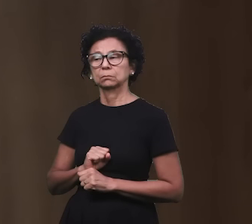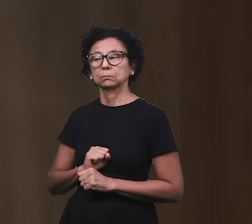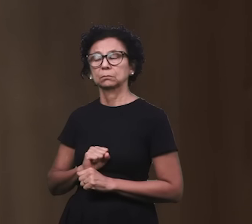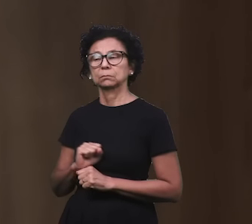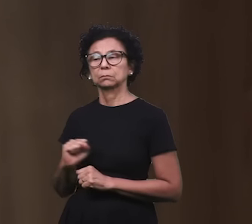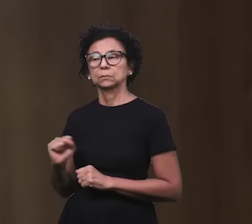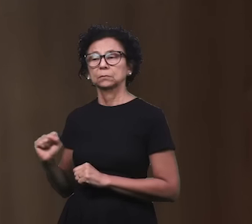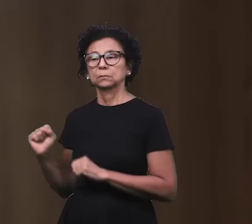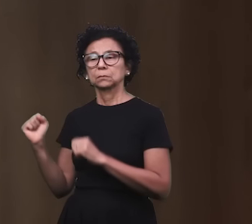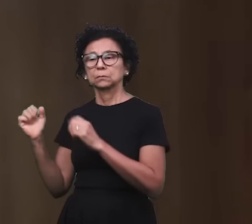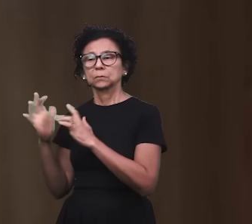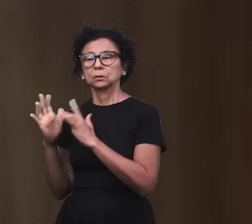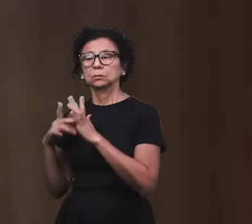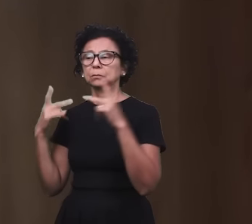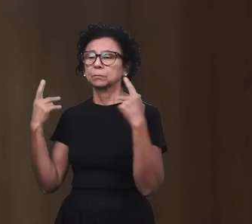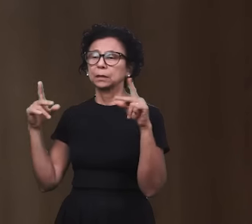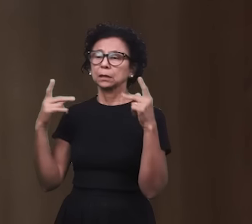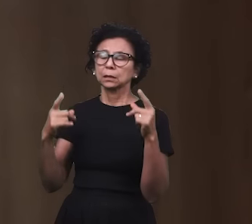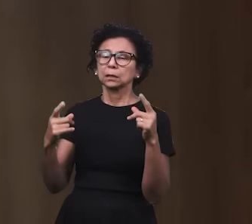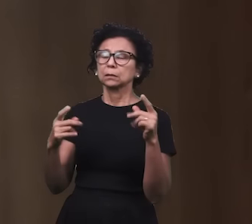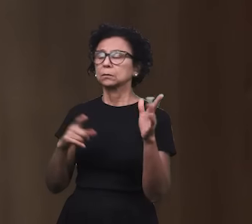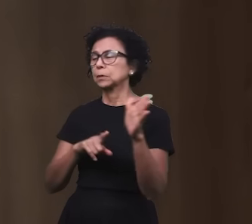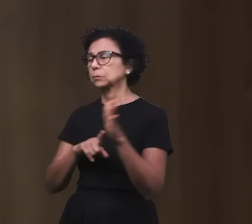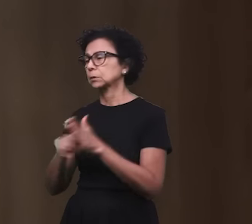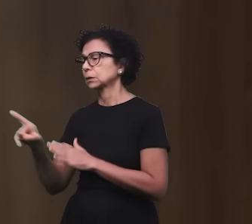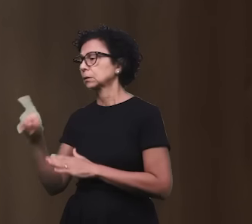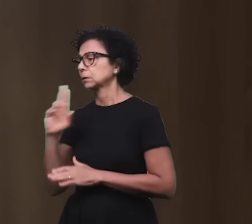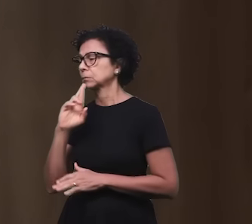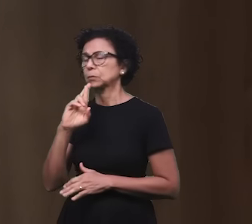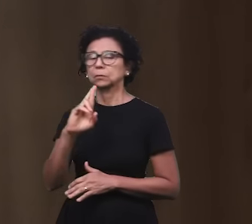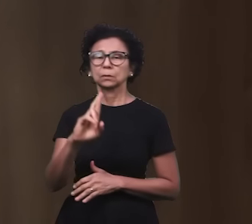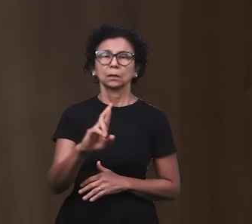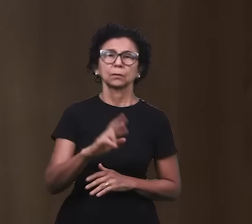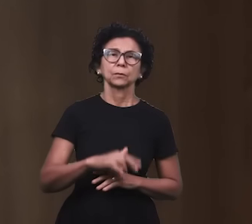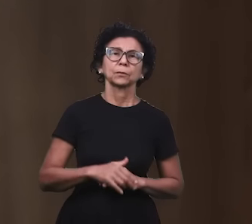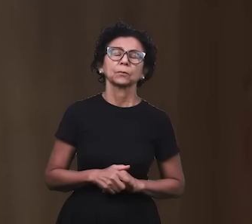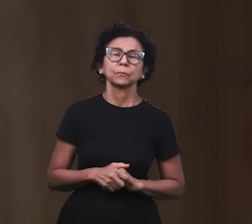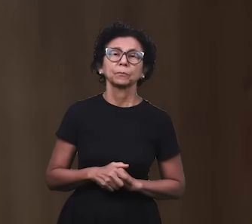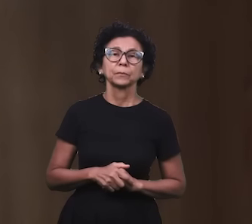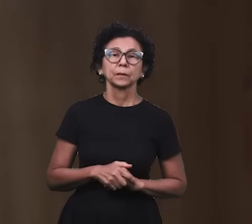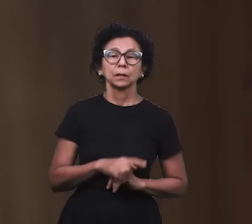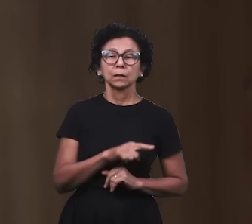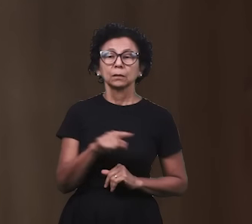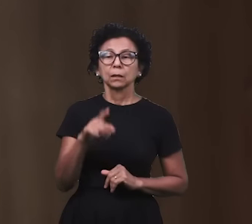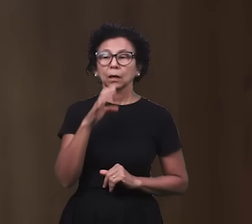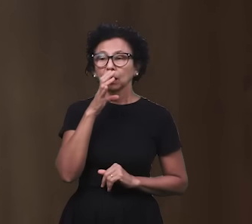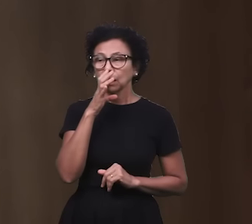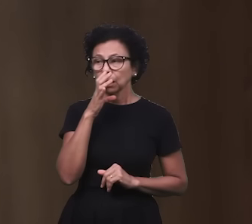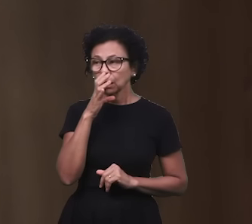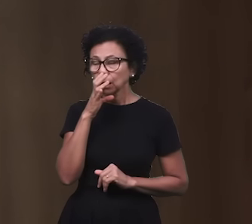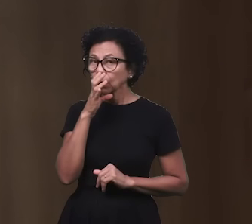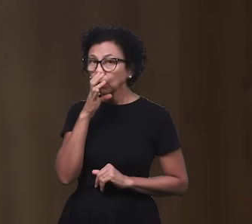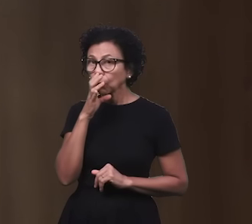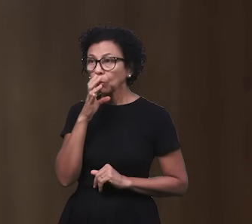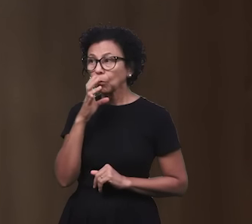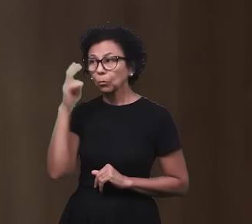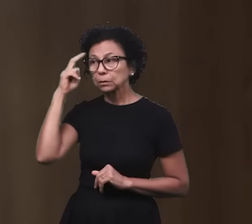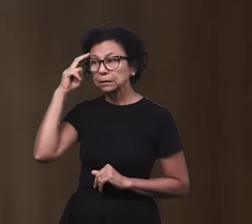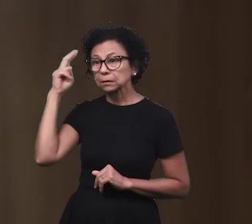pregando, e eles ouvindo e perguntando para ele, e ele respondendo, e eles assim. E aqui diz que eles se admiraram